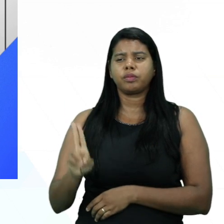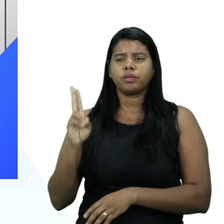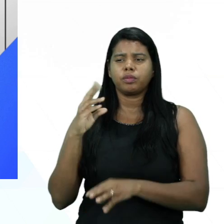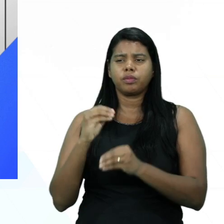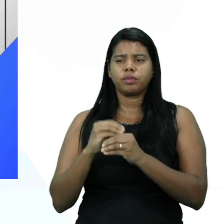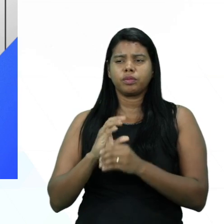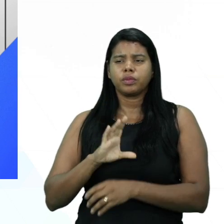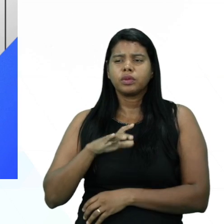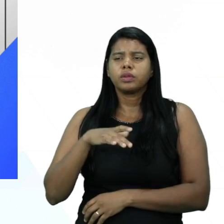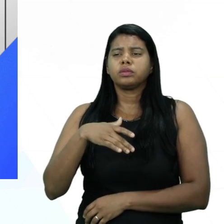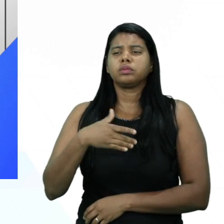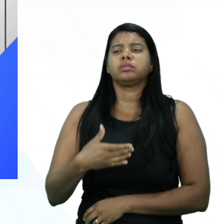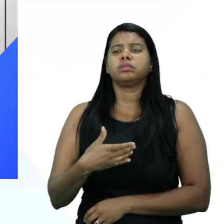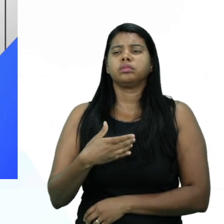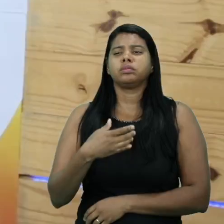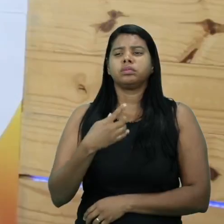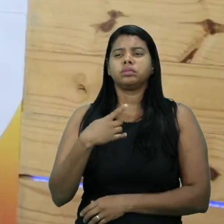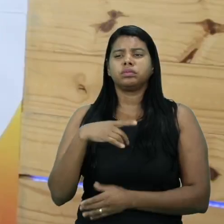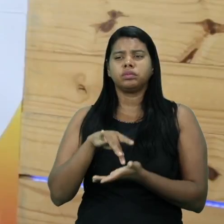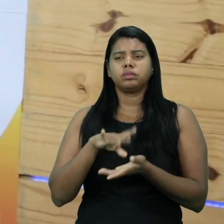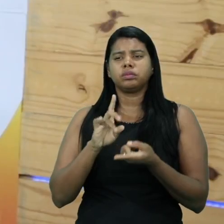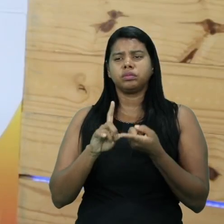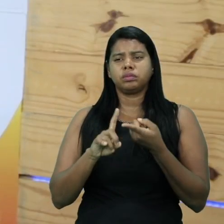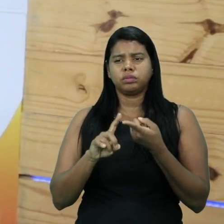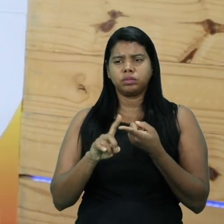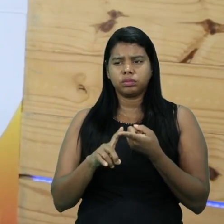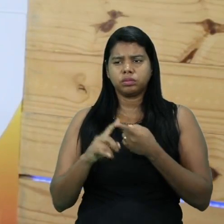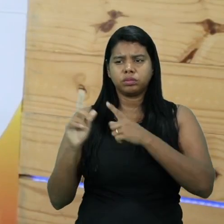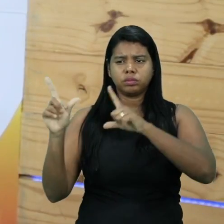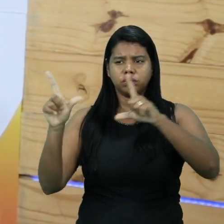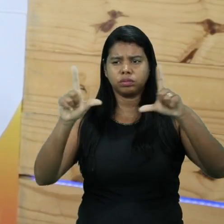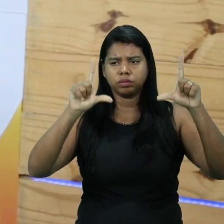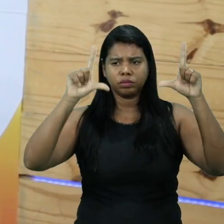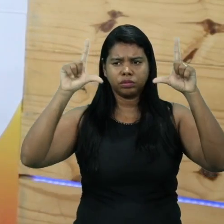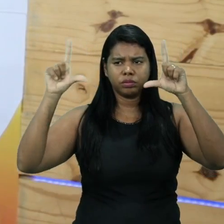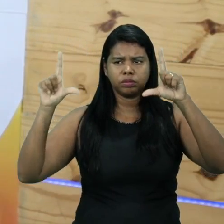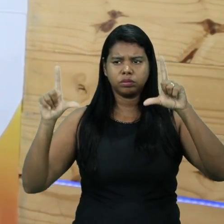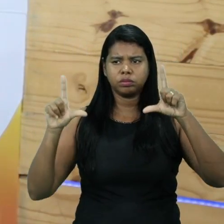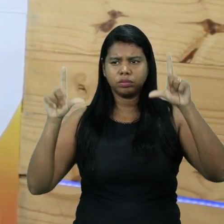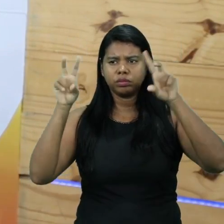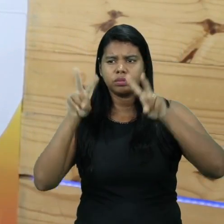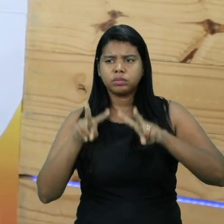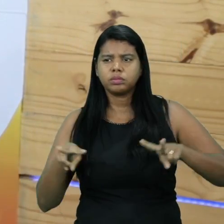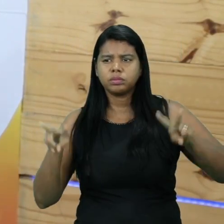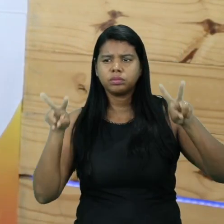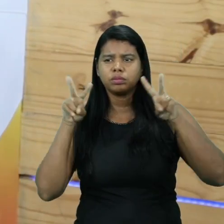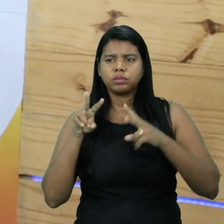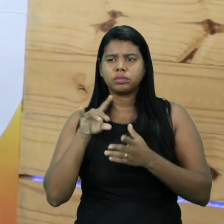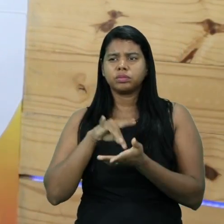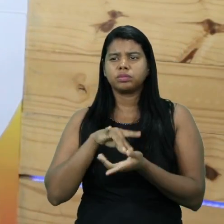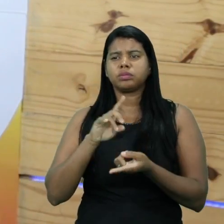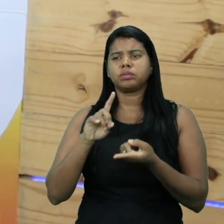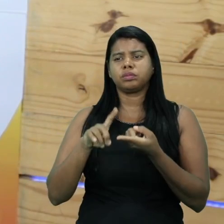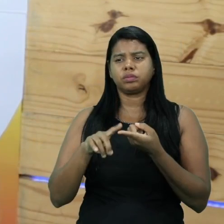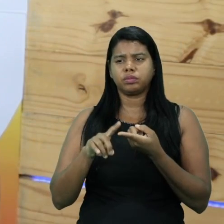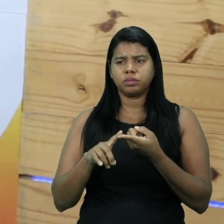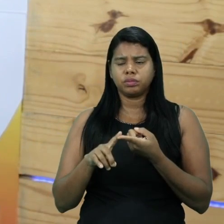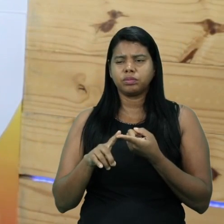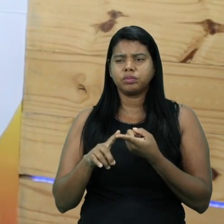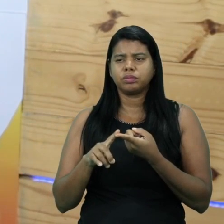disposição. Elementos posicionados na parte superior da tela tendem a ser mais vistos do que elementos posicionados na parte